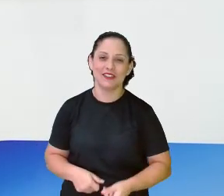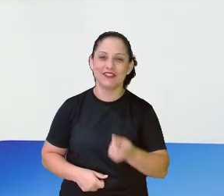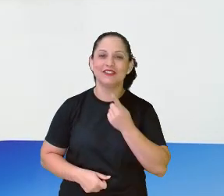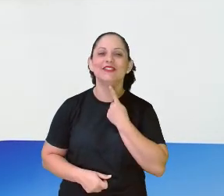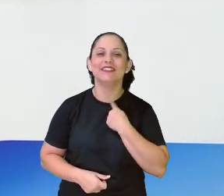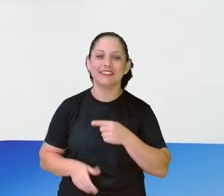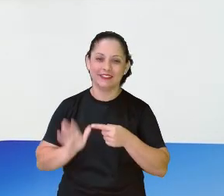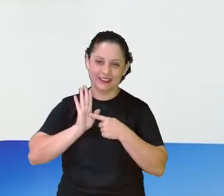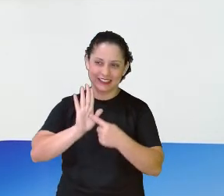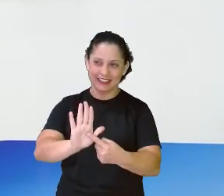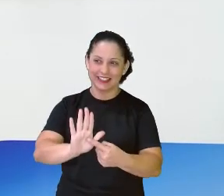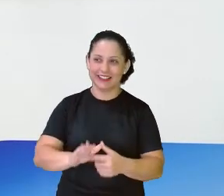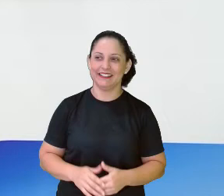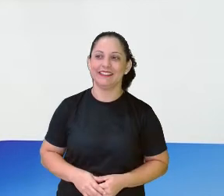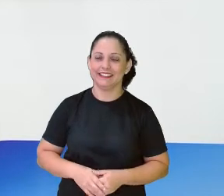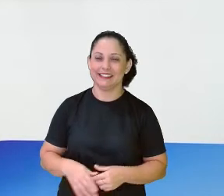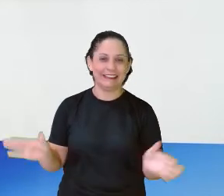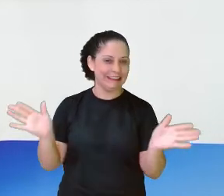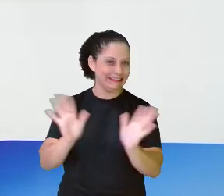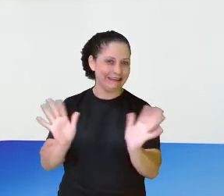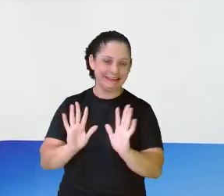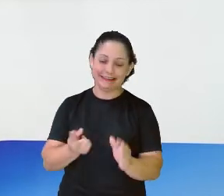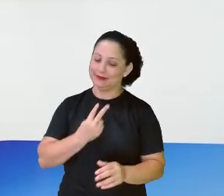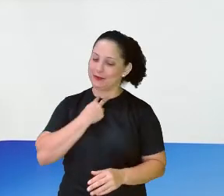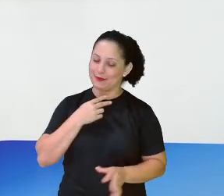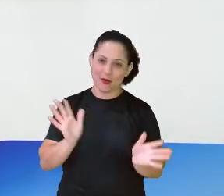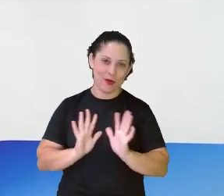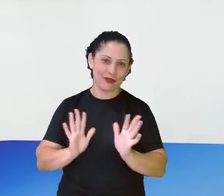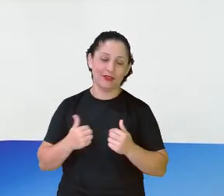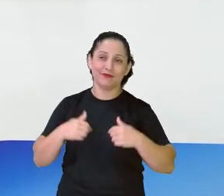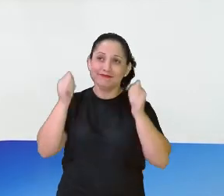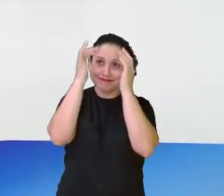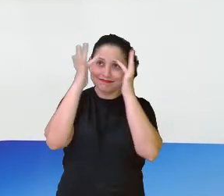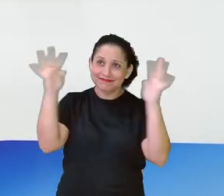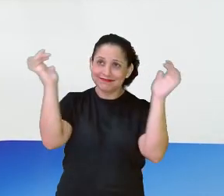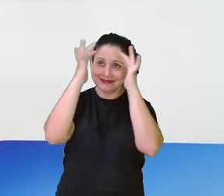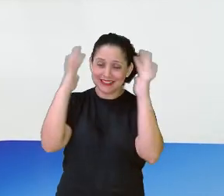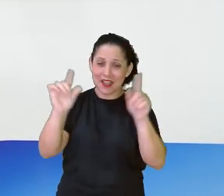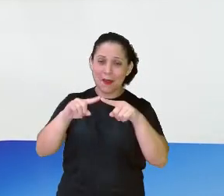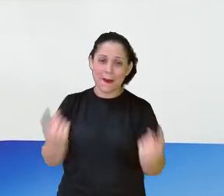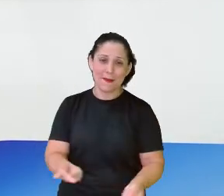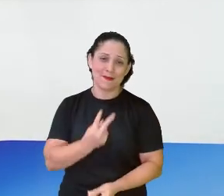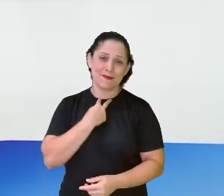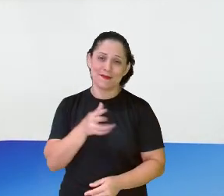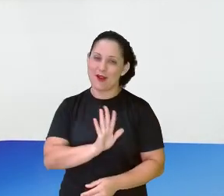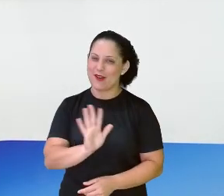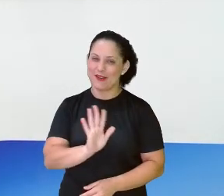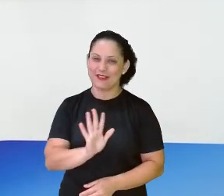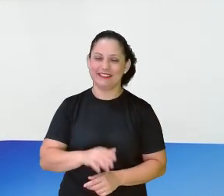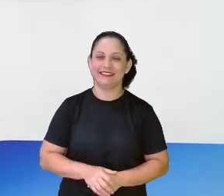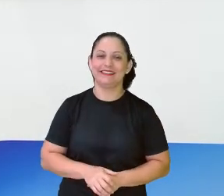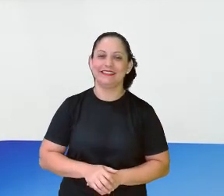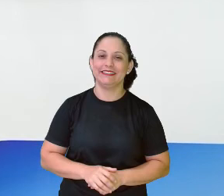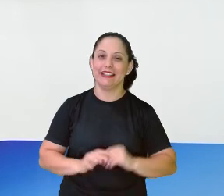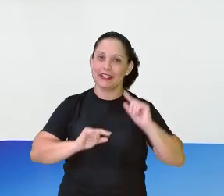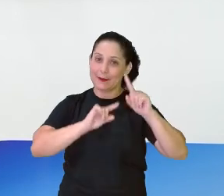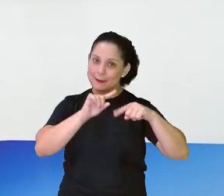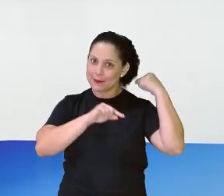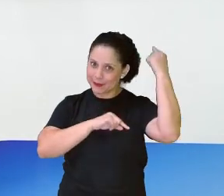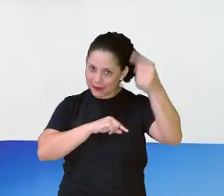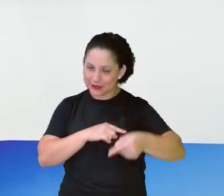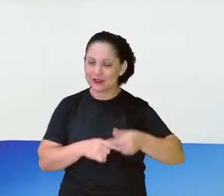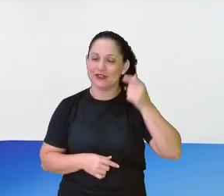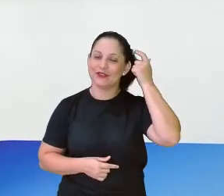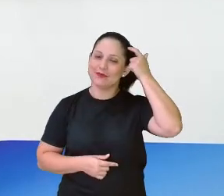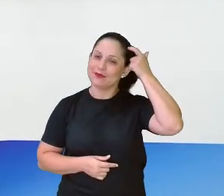ainda. Me deixa... não. Eu me iludi no momento, mas volto atrás. Vou